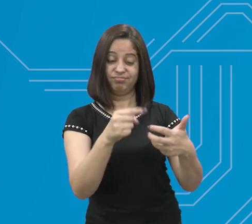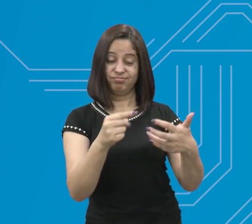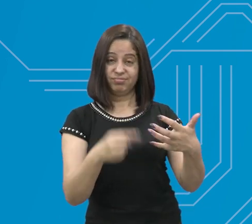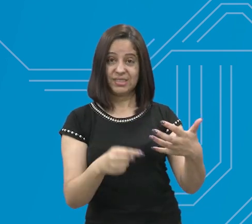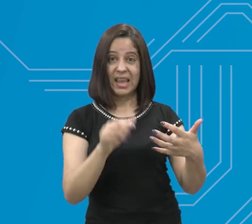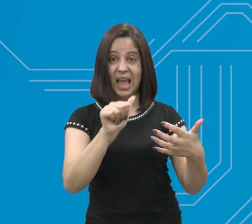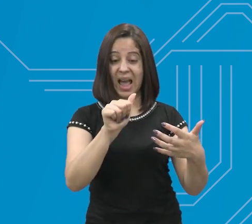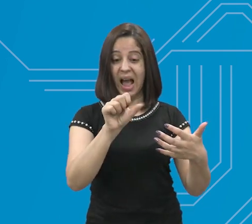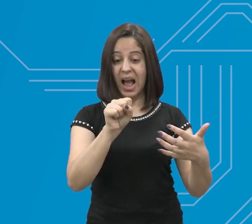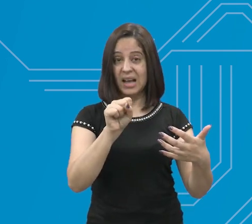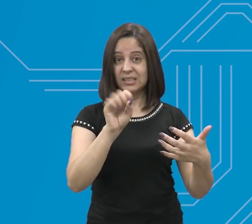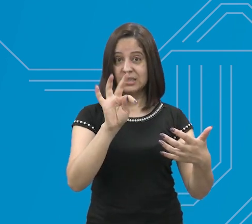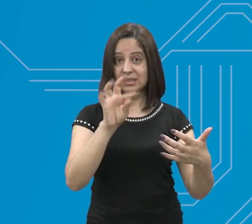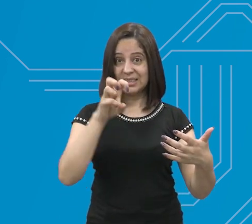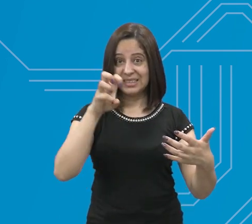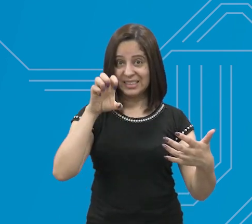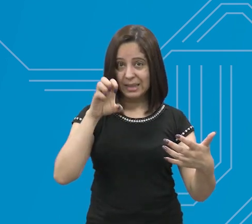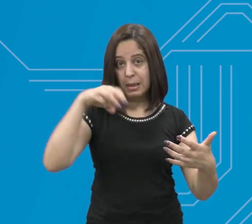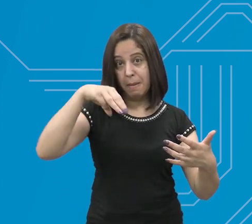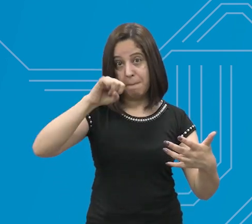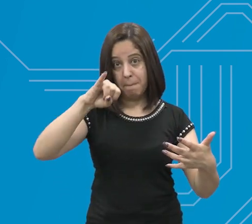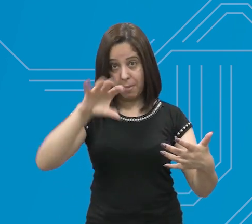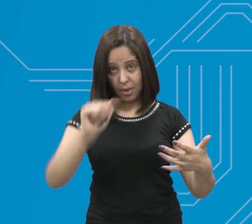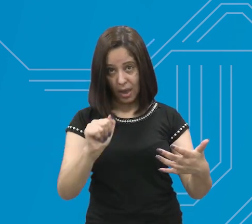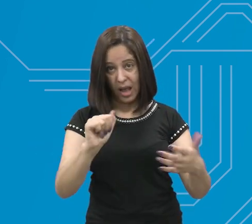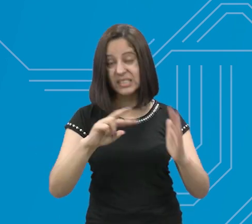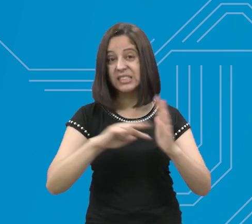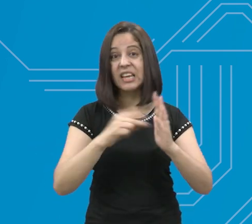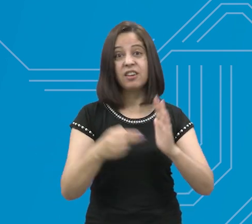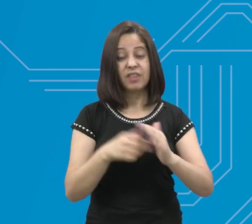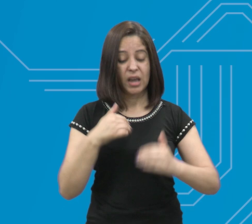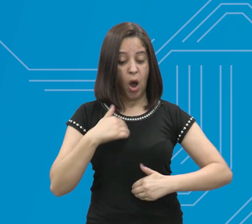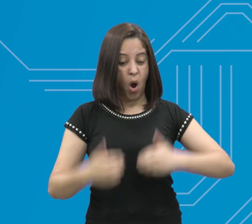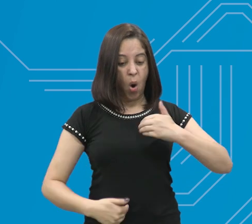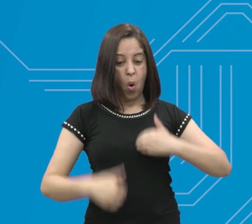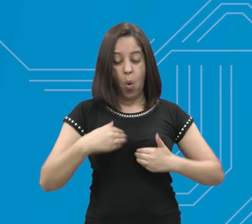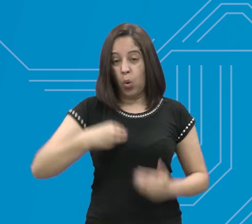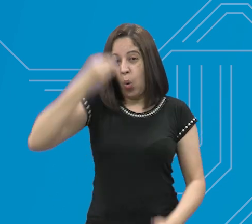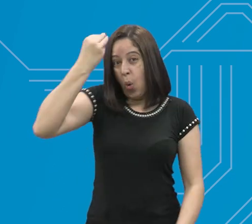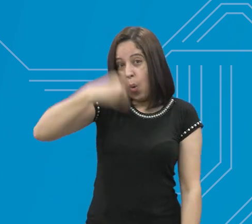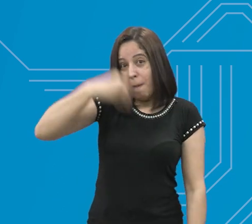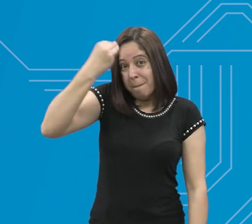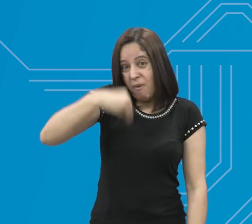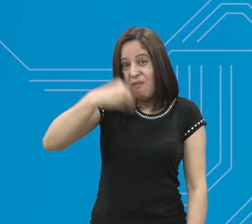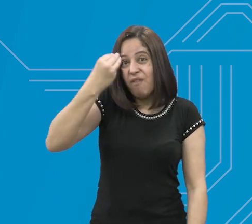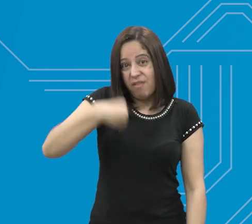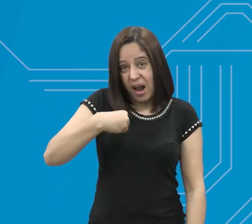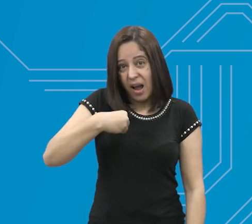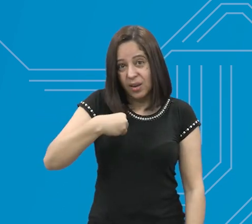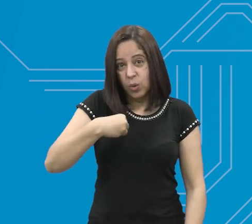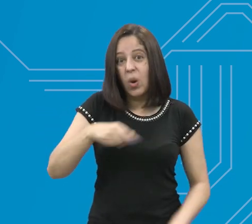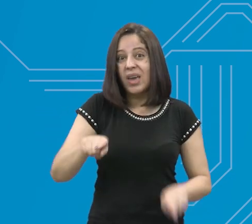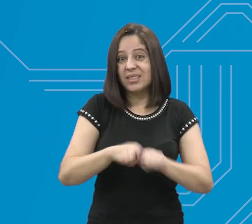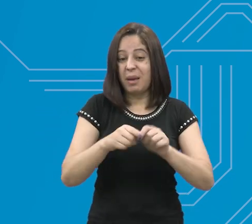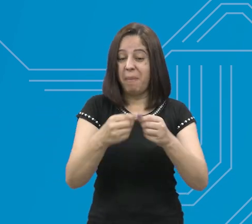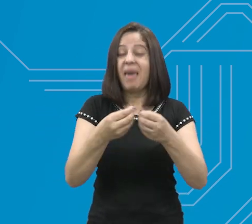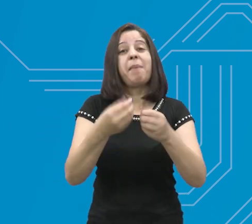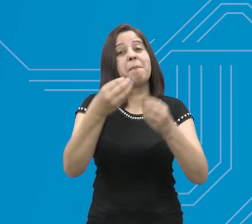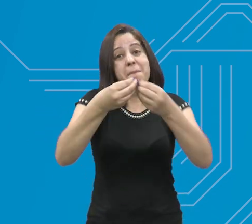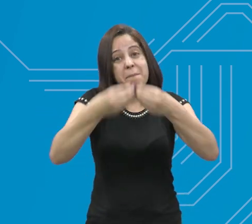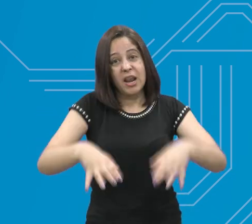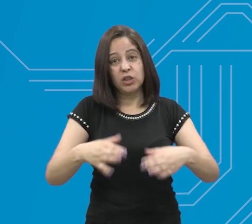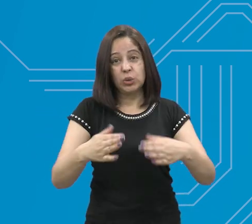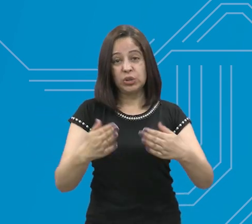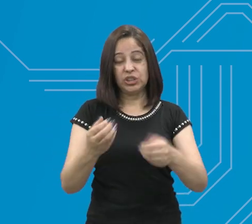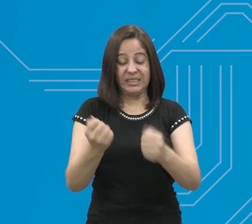sintomas da astenia, um quadro de fraqueza generalizada que se manifesta de forma física e psicológica